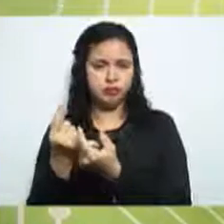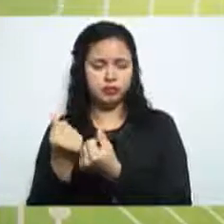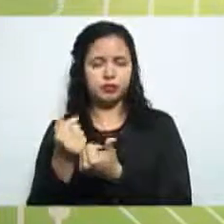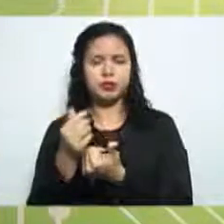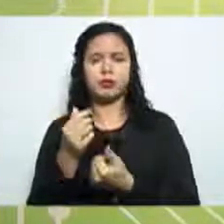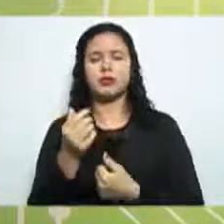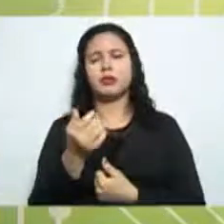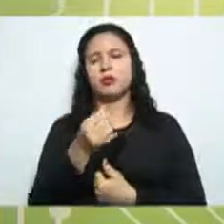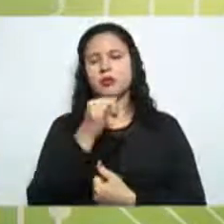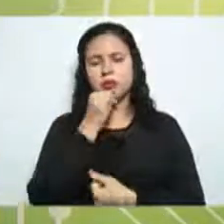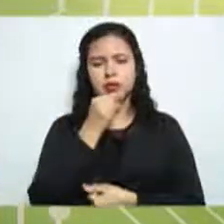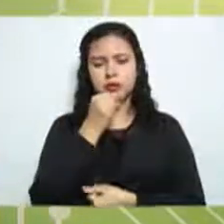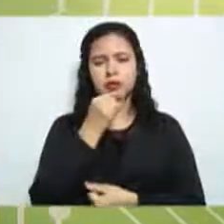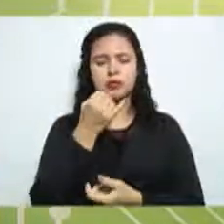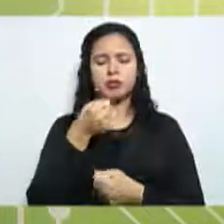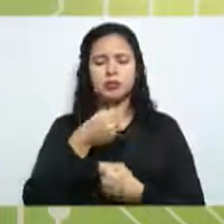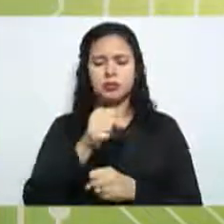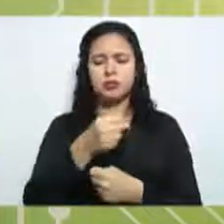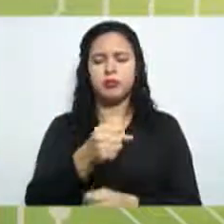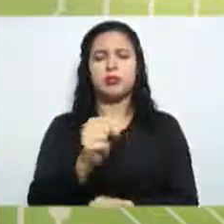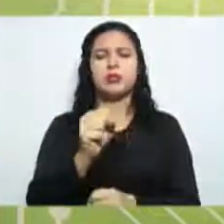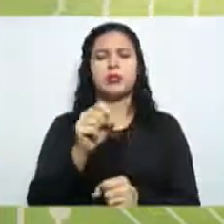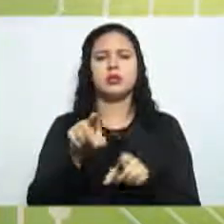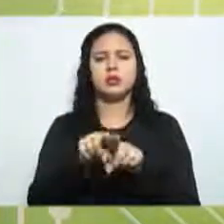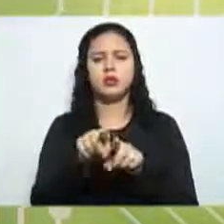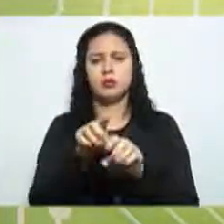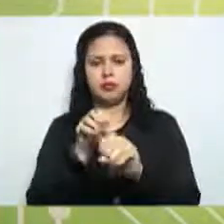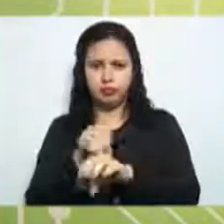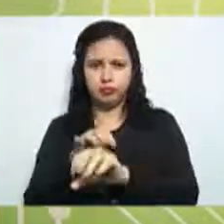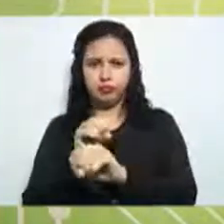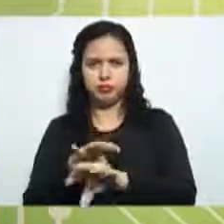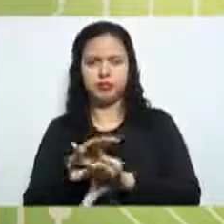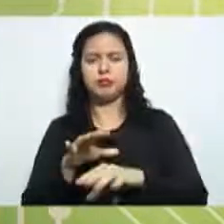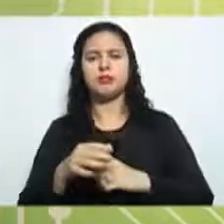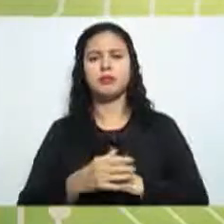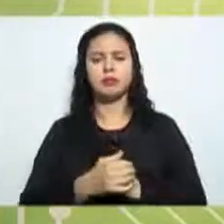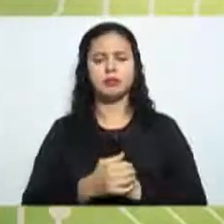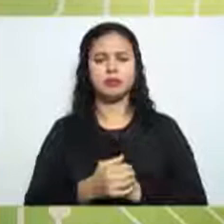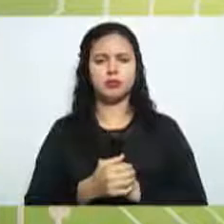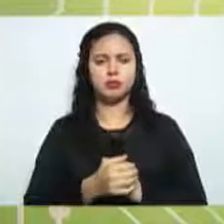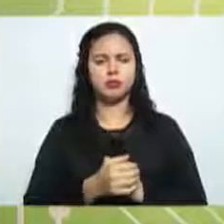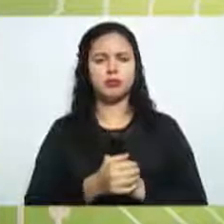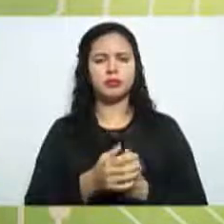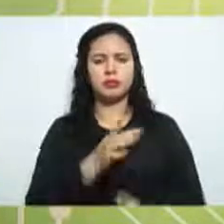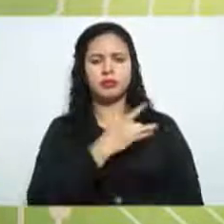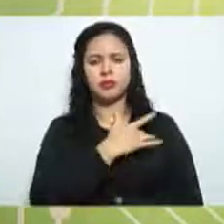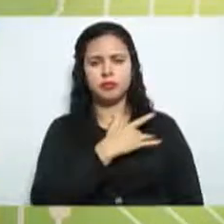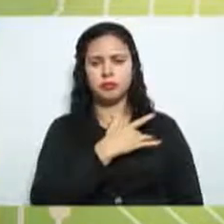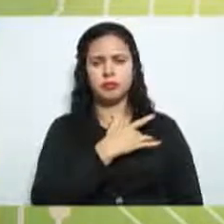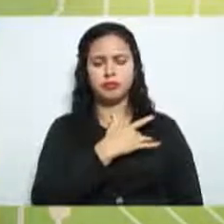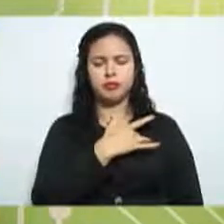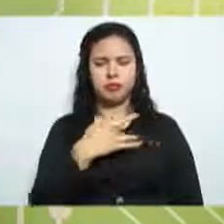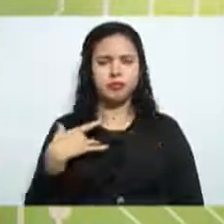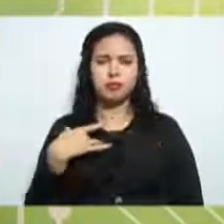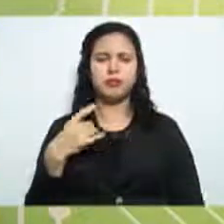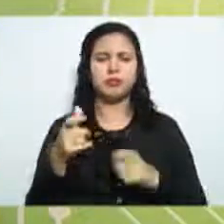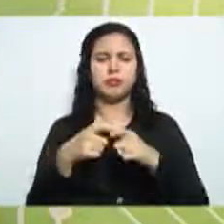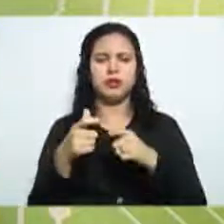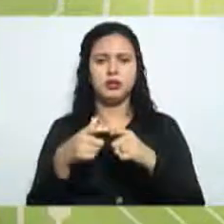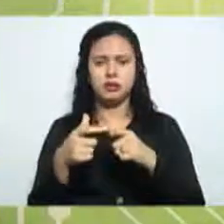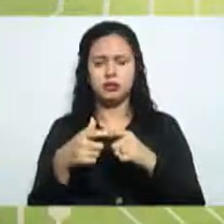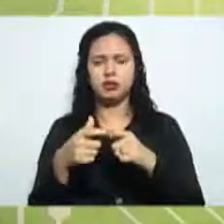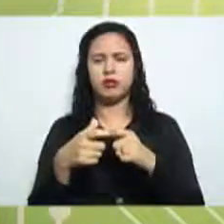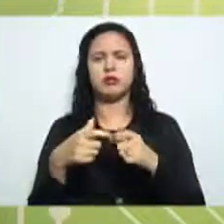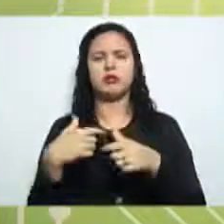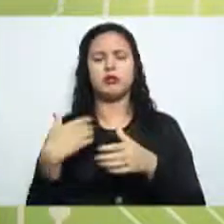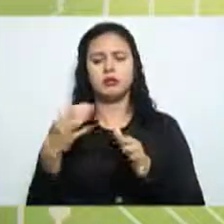serviços, desde serviços de limpeza até mesmo serviços de educação. Então, os serviços médicos também são alguns exemplos. A gente organiza